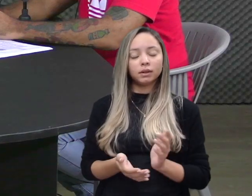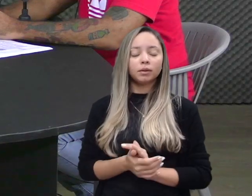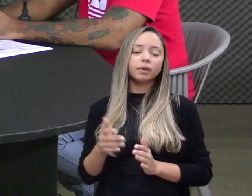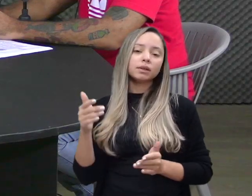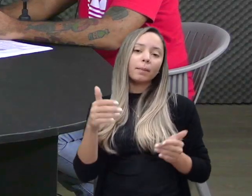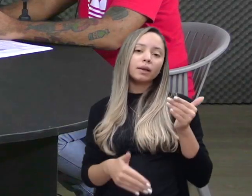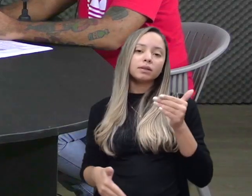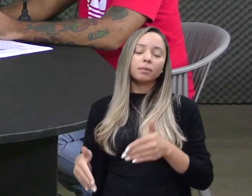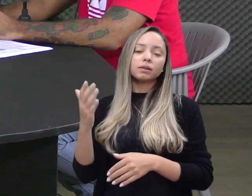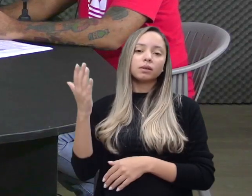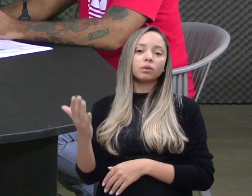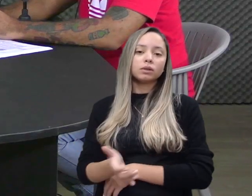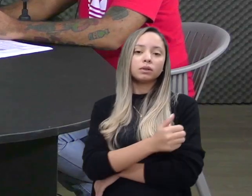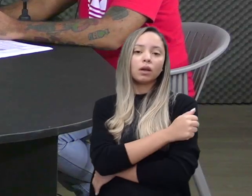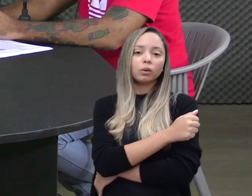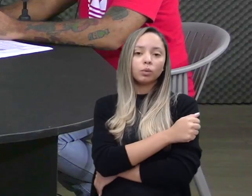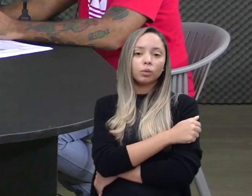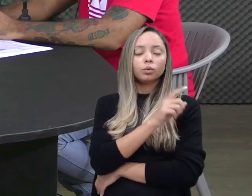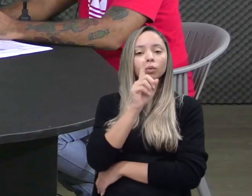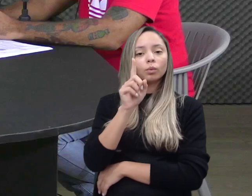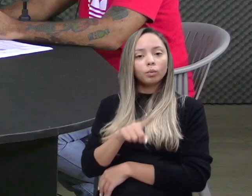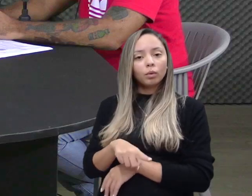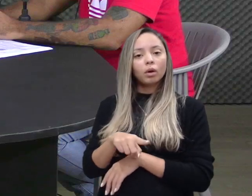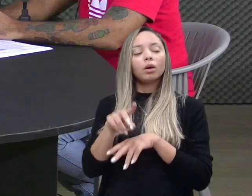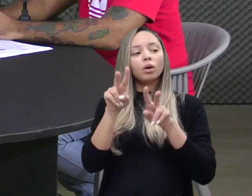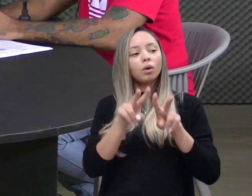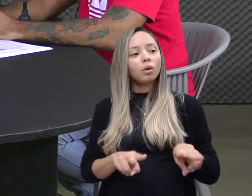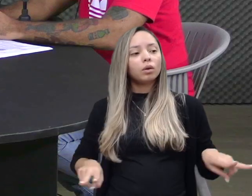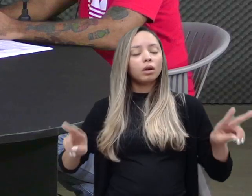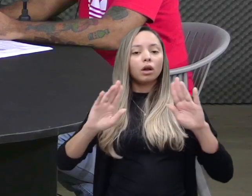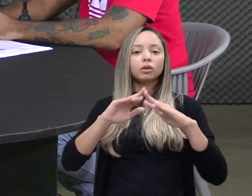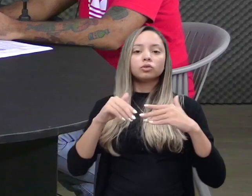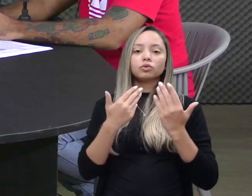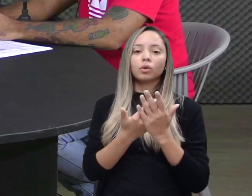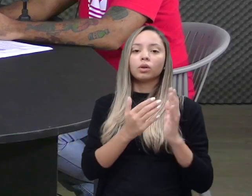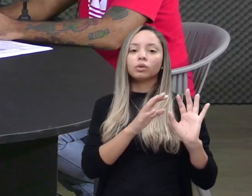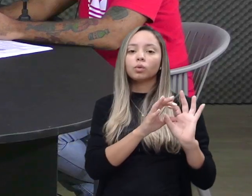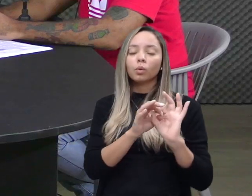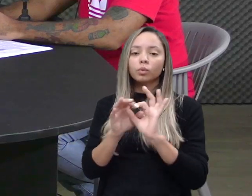participação máxima? É a gente enxergar a escola como um contexto de